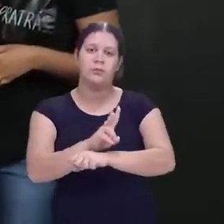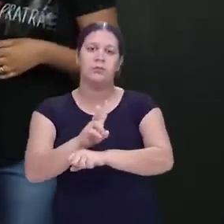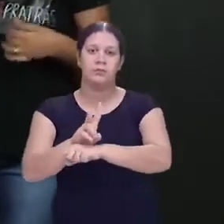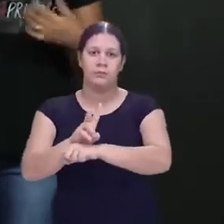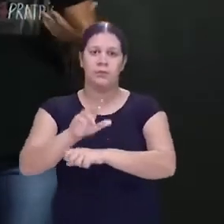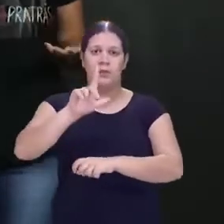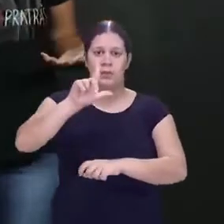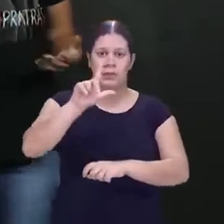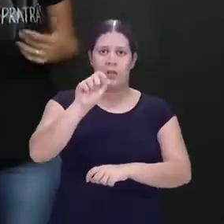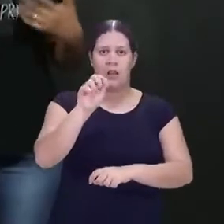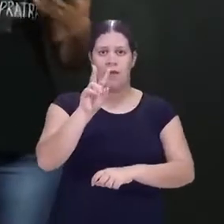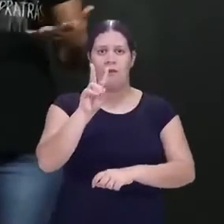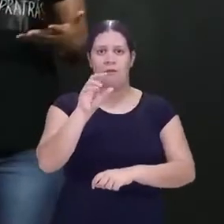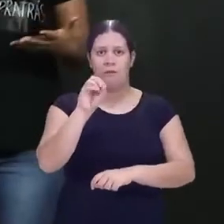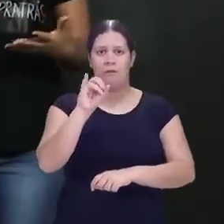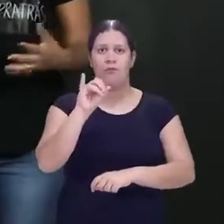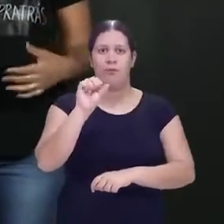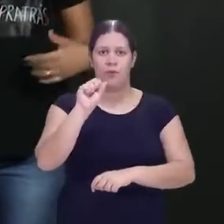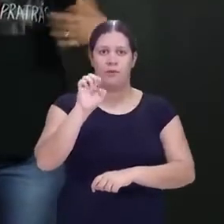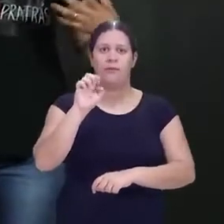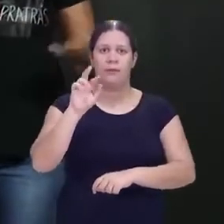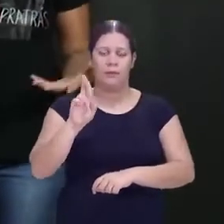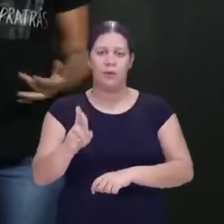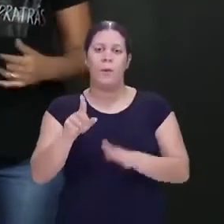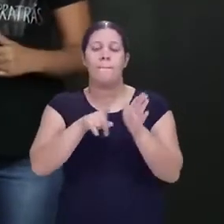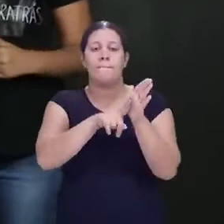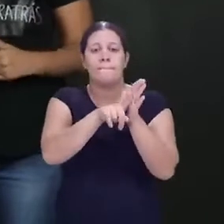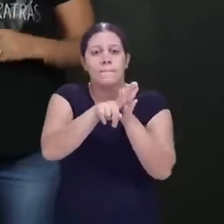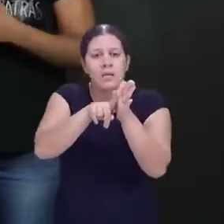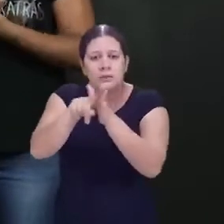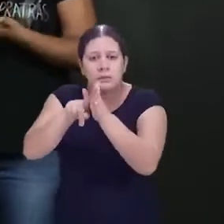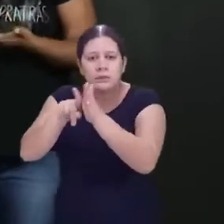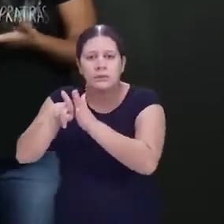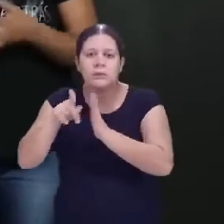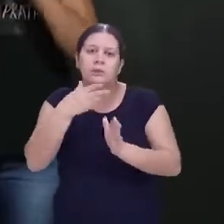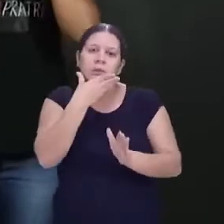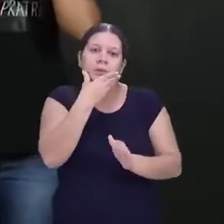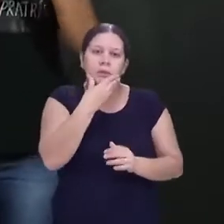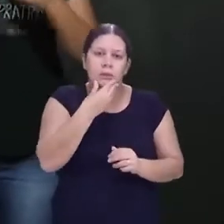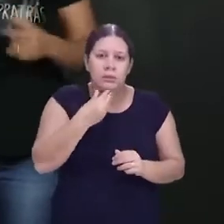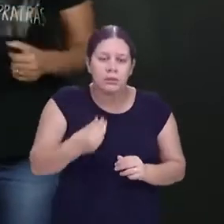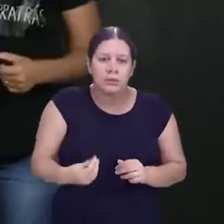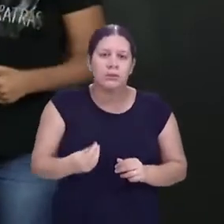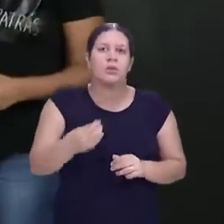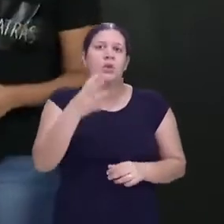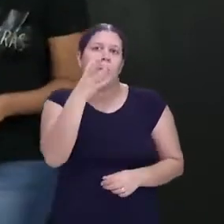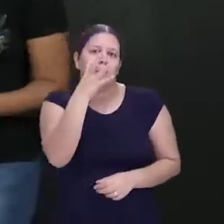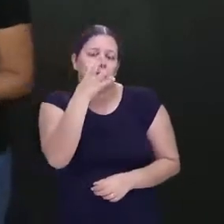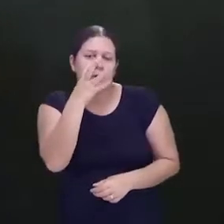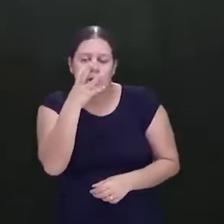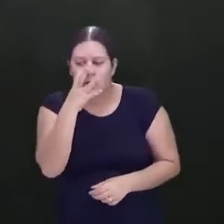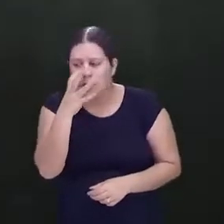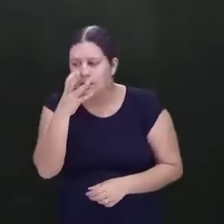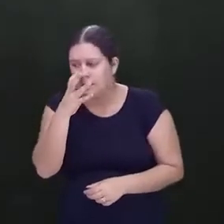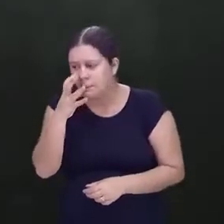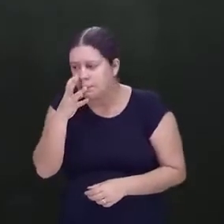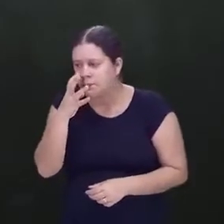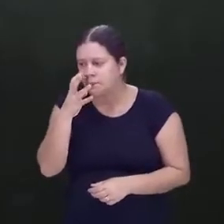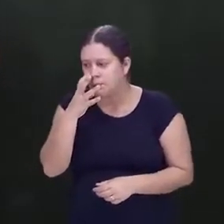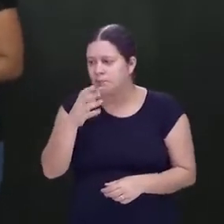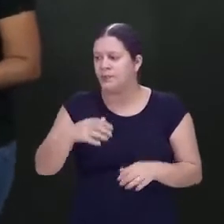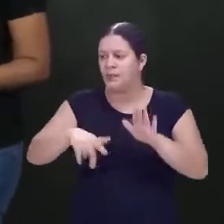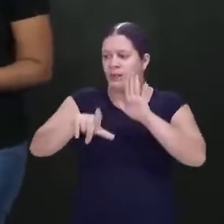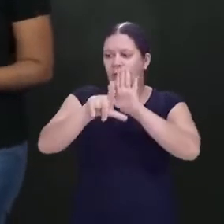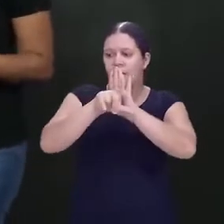de lei de Lavoisier, que foi justamente o pesquisador que registrou, que observou, e também a lei